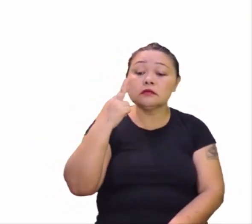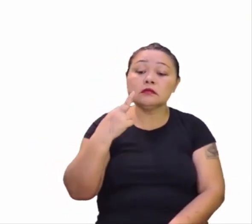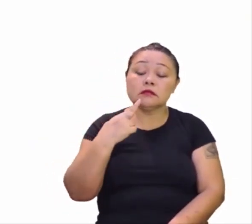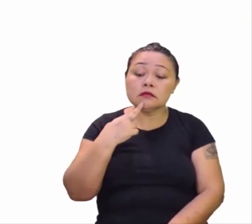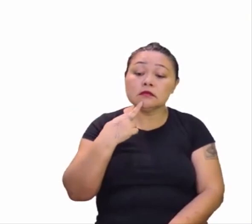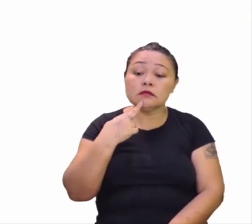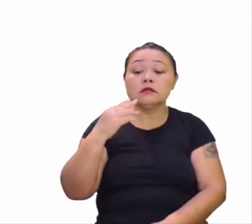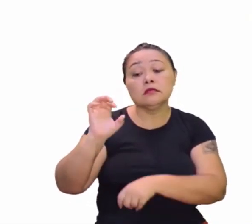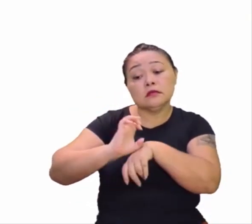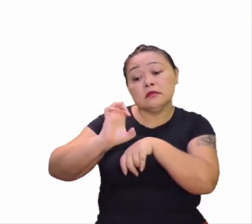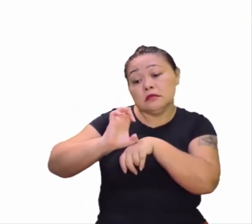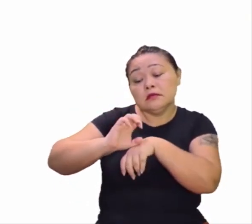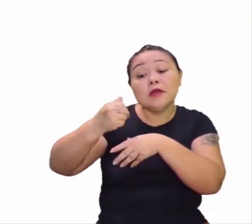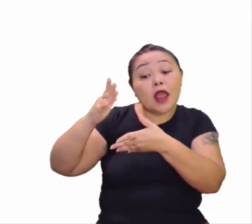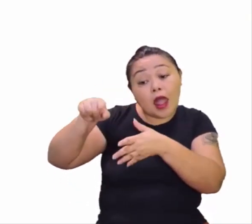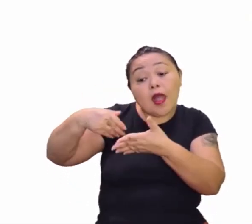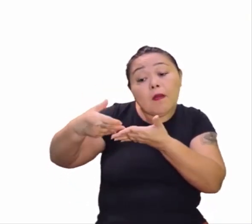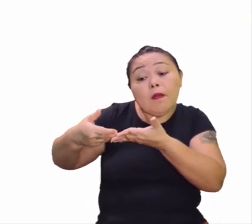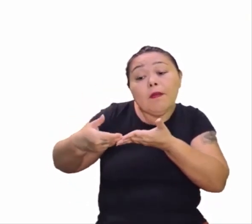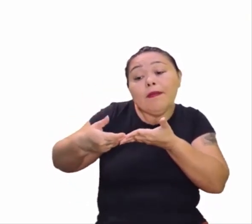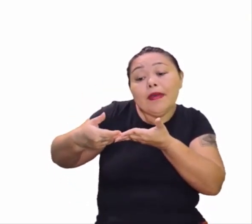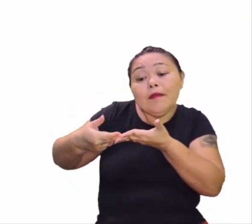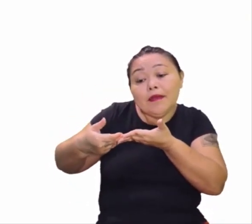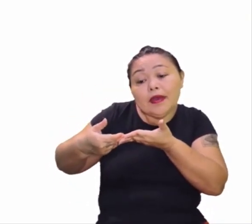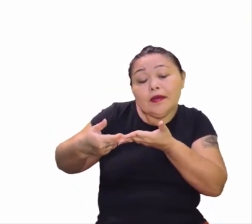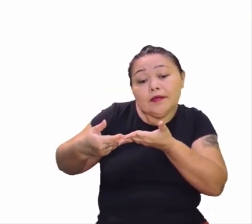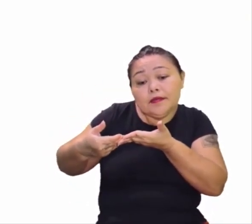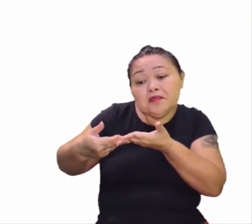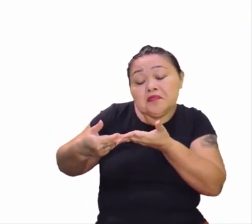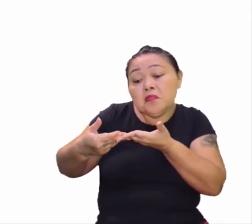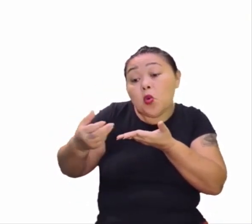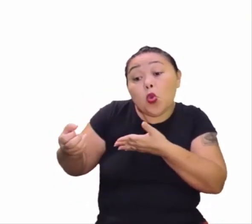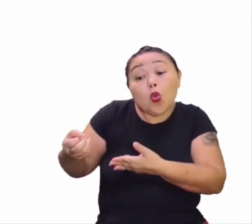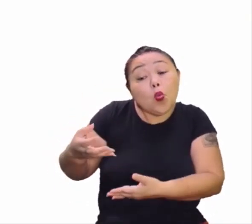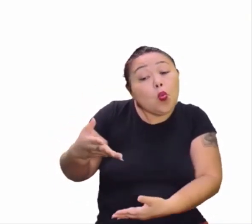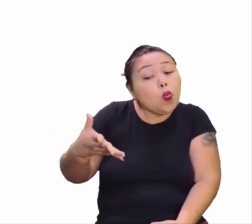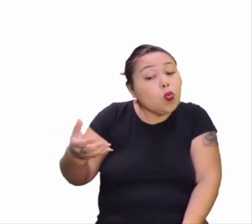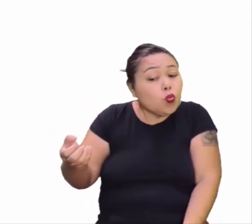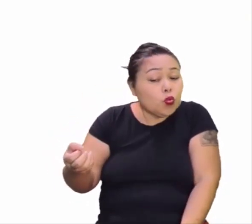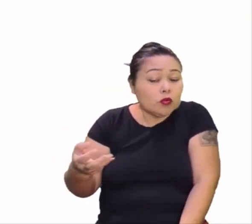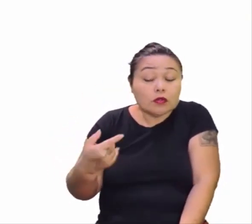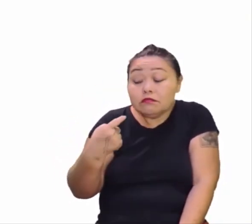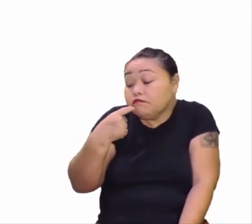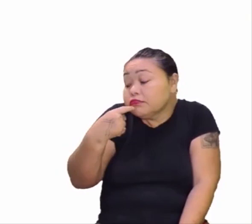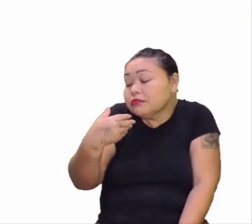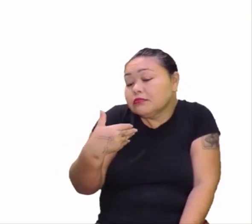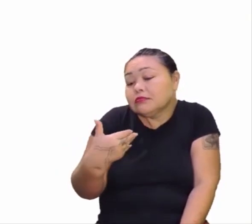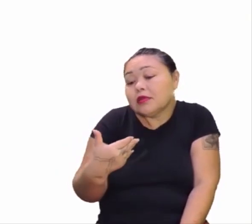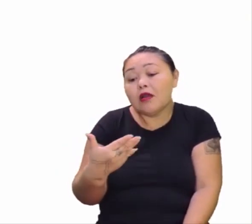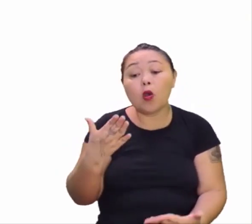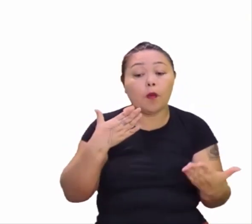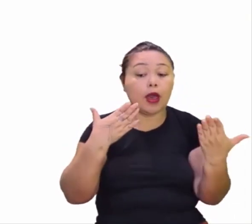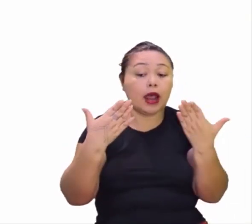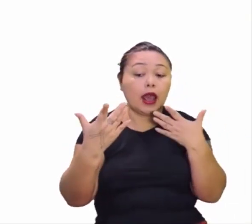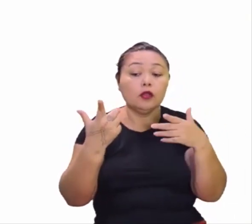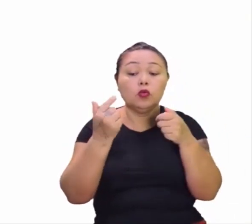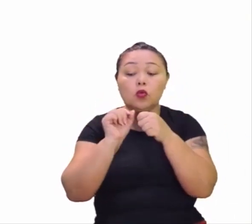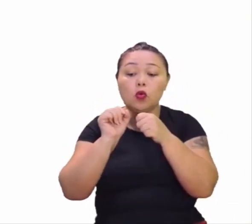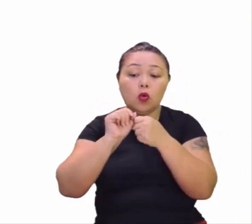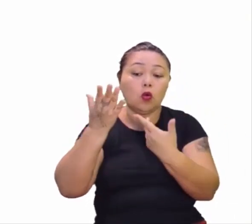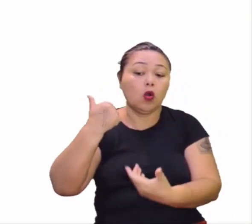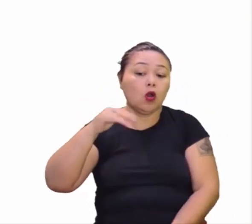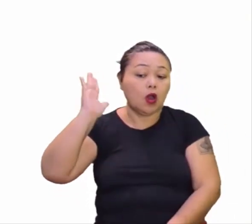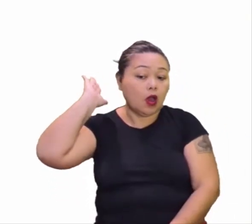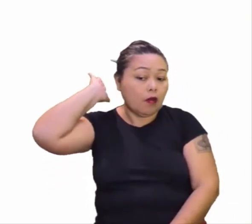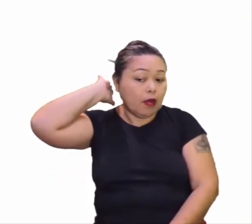ser um estado bebê, né? Se comparado, estado muito novo, se comparado, por exemplo, com Belém, se comparado com,